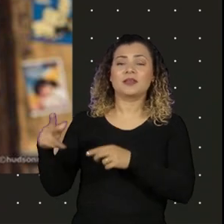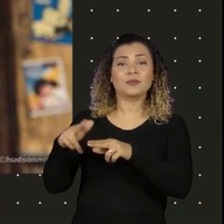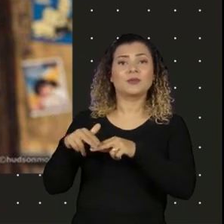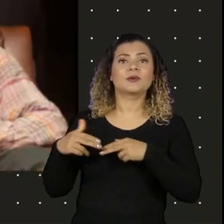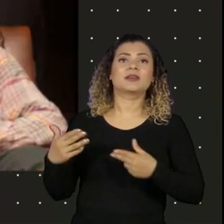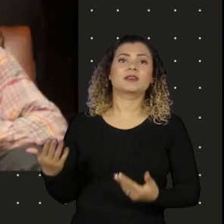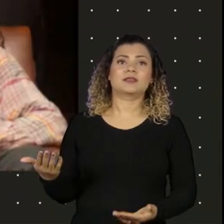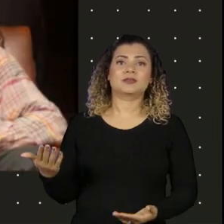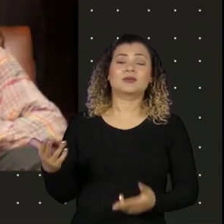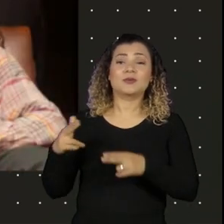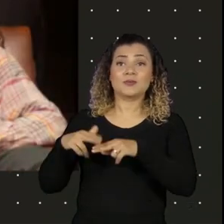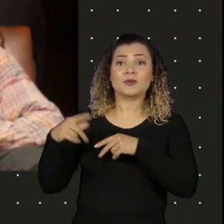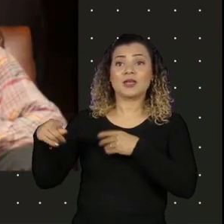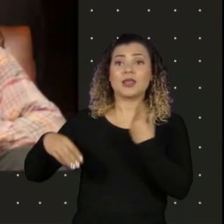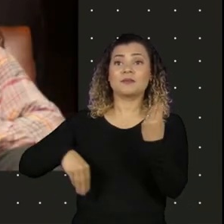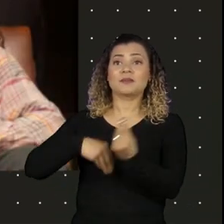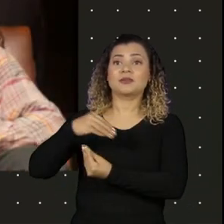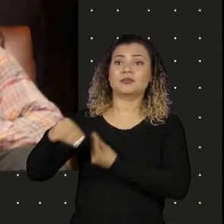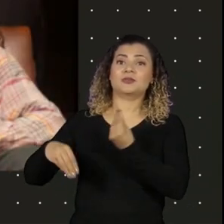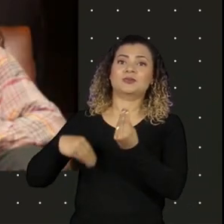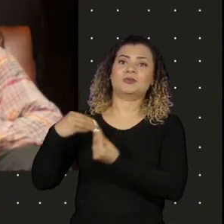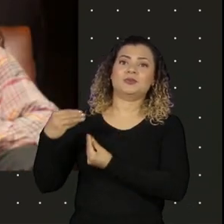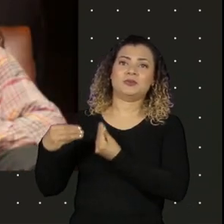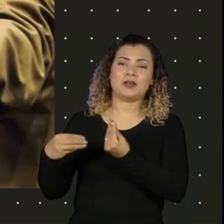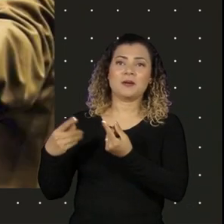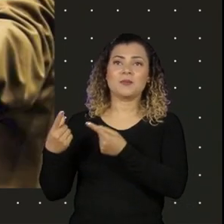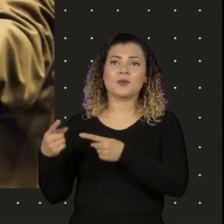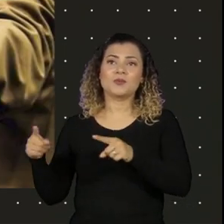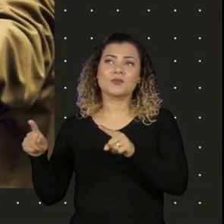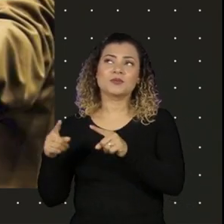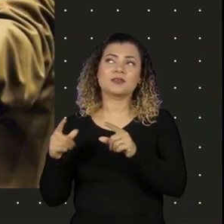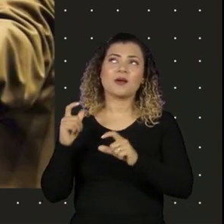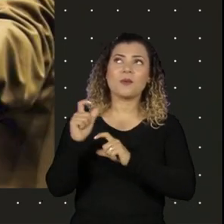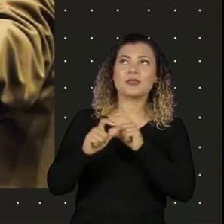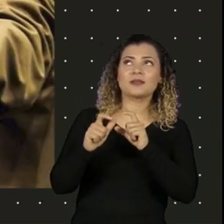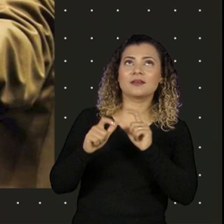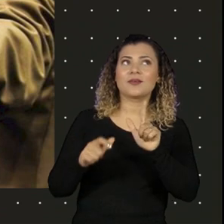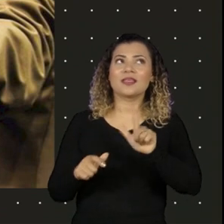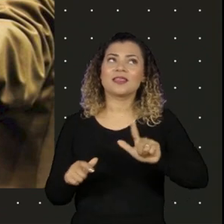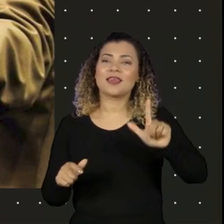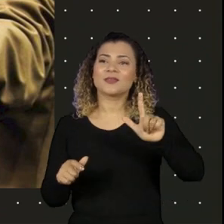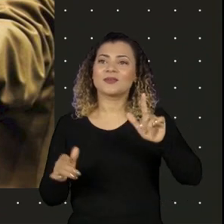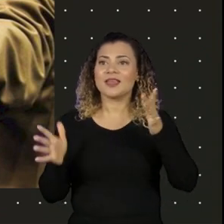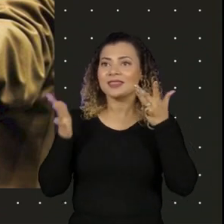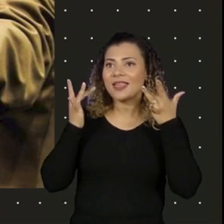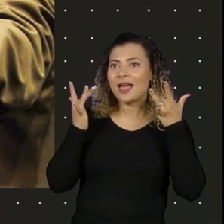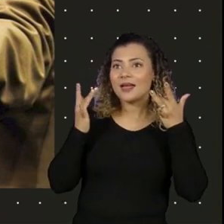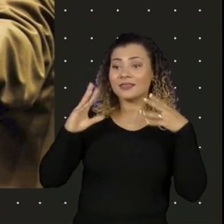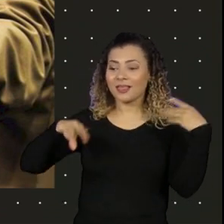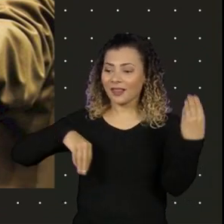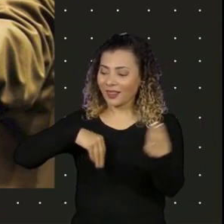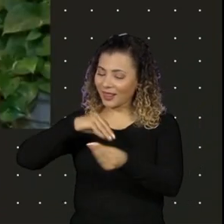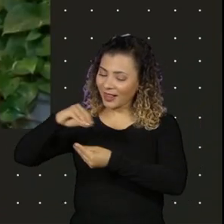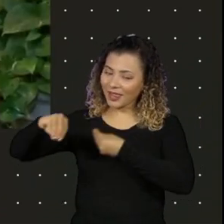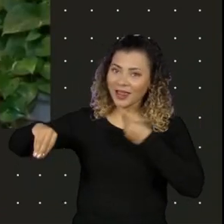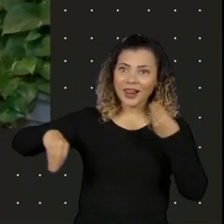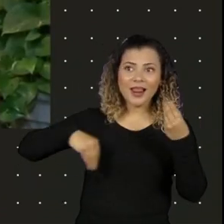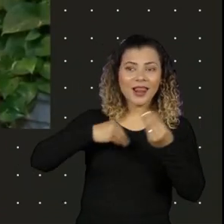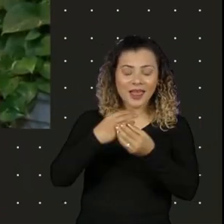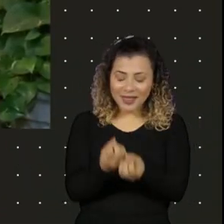porque ele mistura música, quadrinho, literatura, teatro e